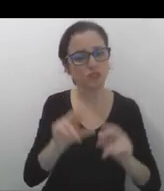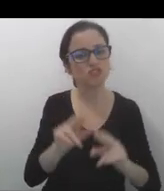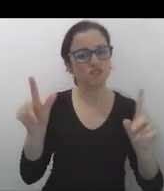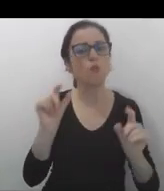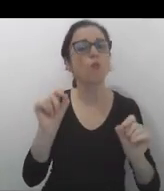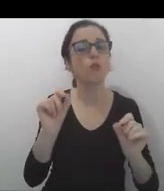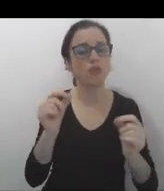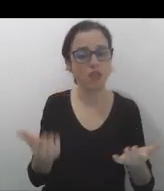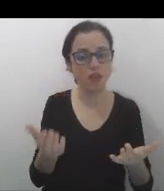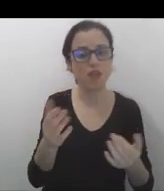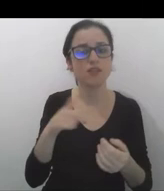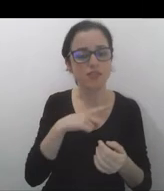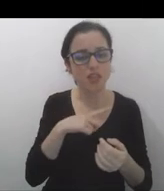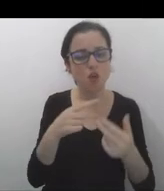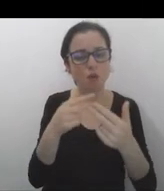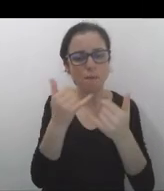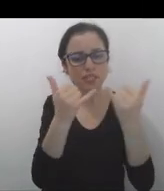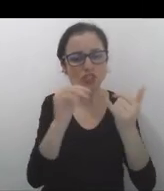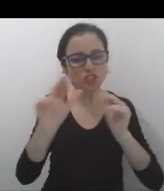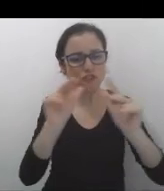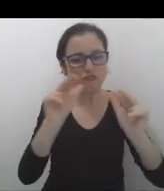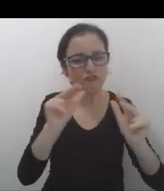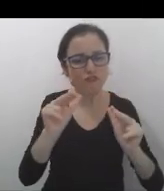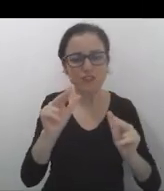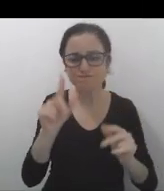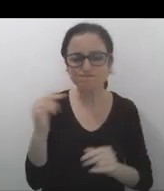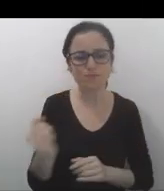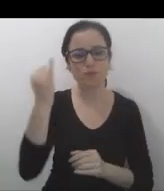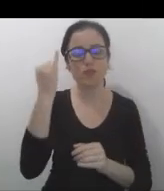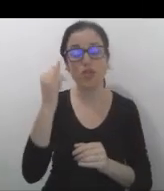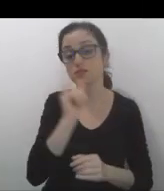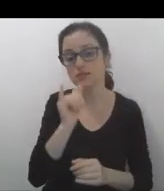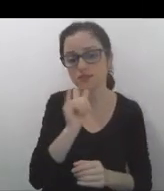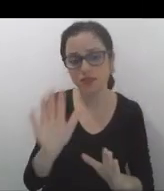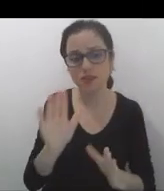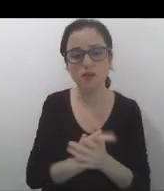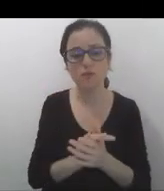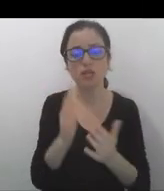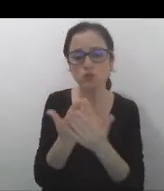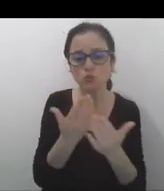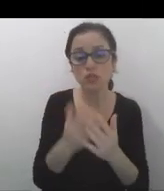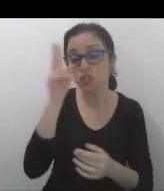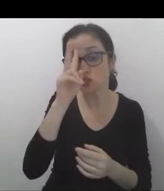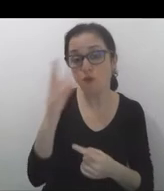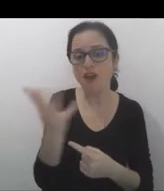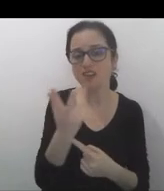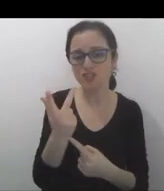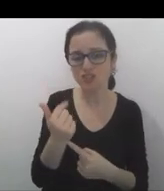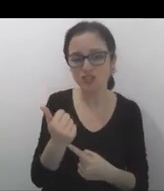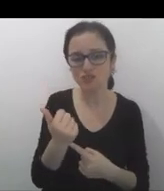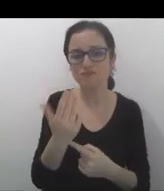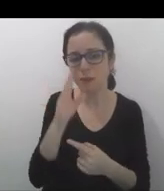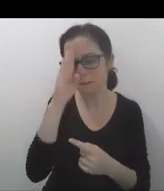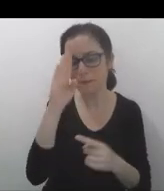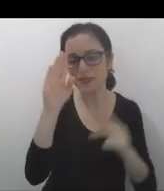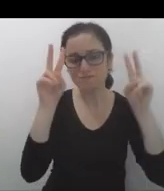O que você tem de diferente? Você tem algumas diferenças que, a meu ver, são marcantes. Por exemplo, né, estudar história